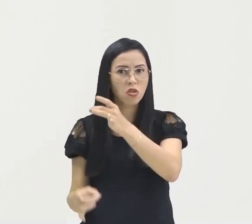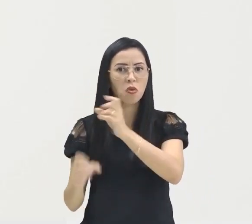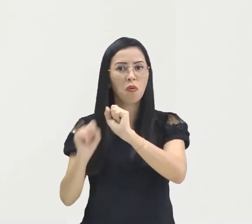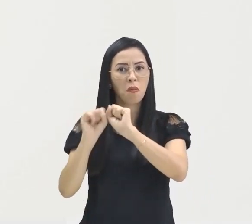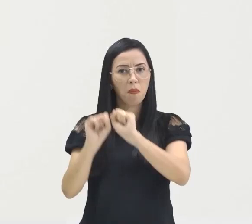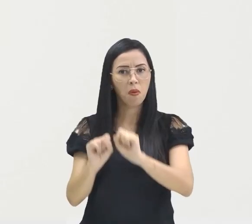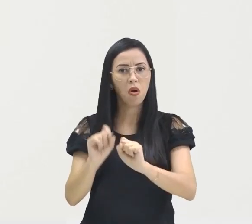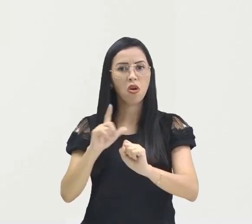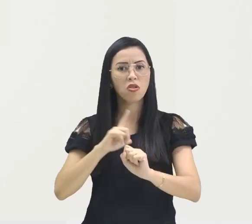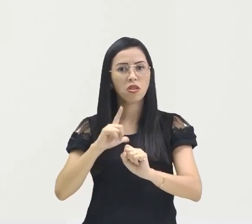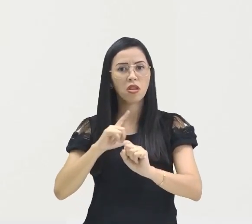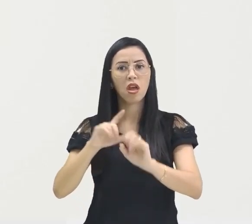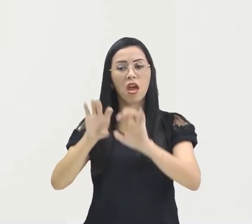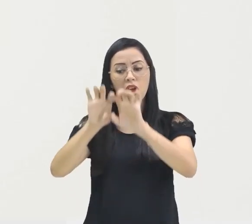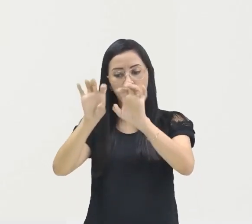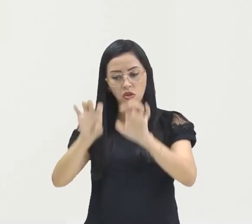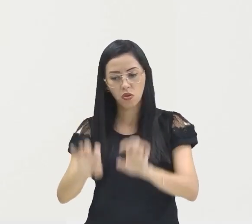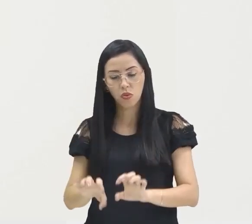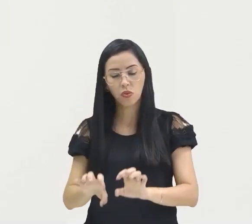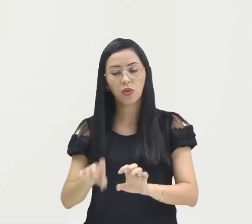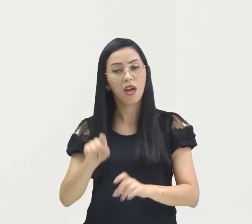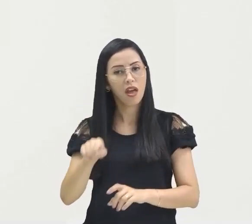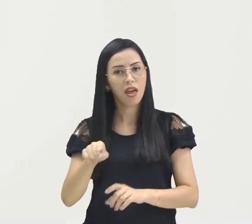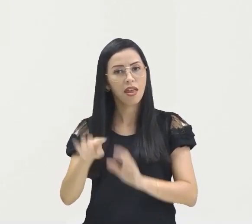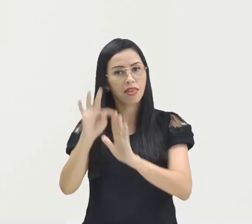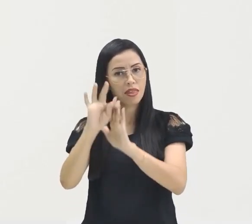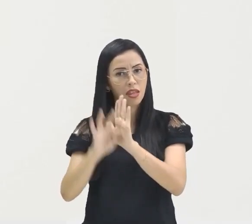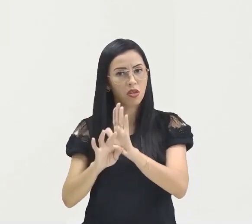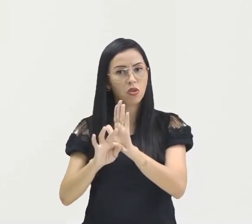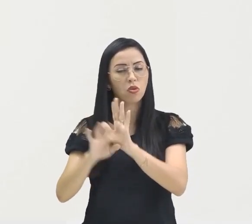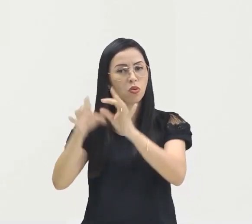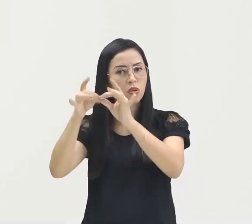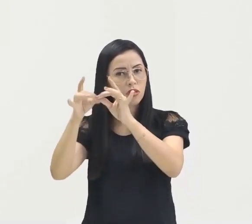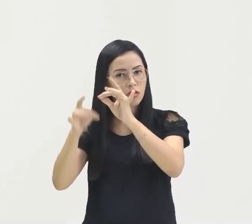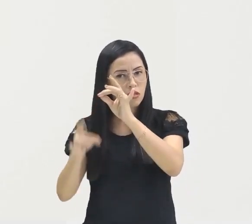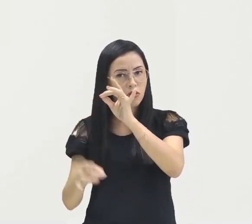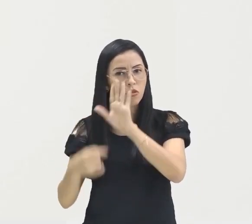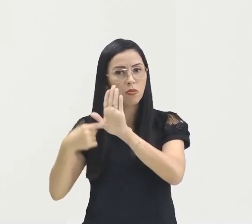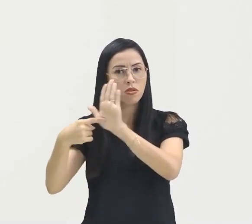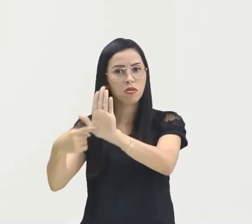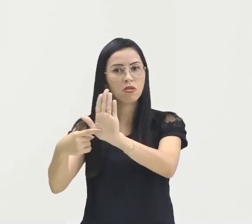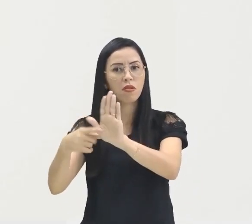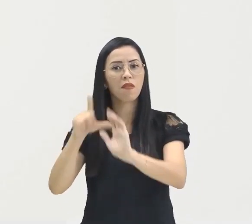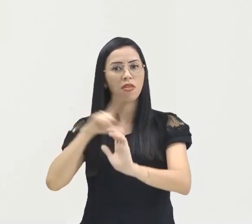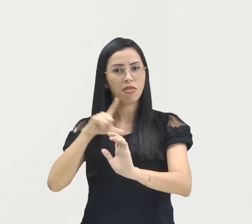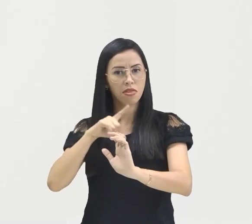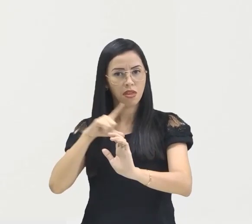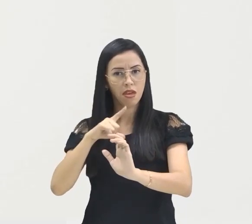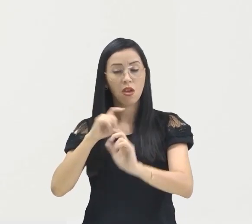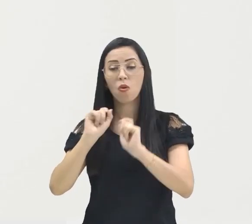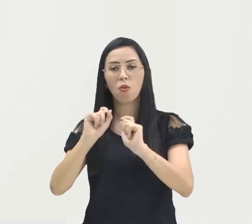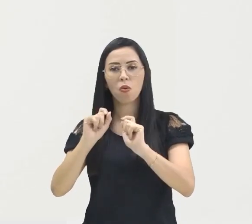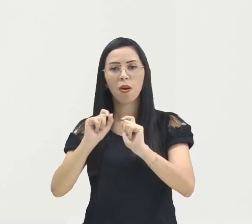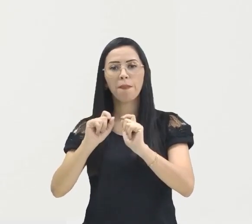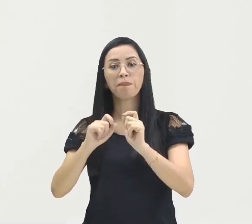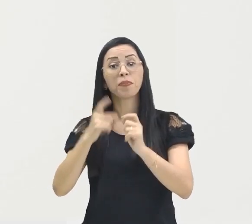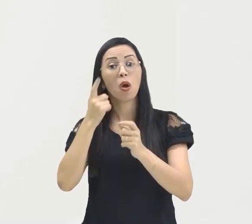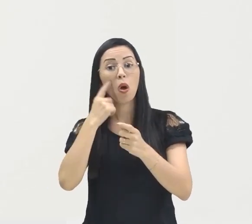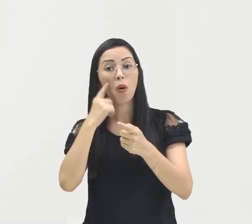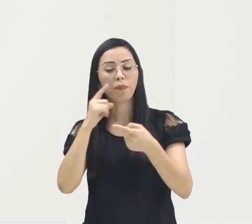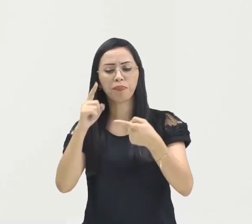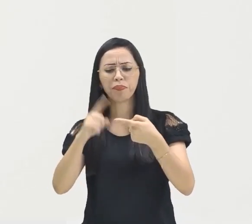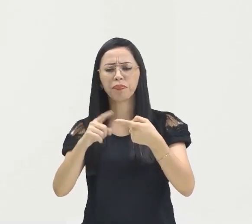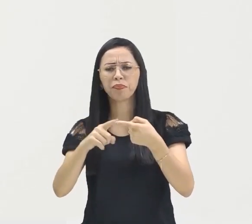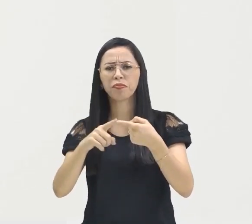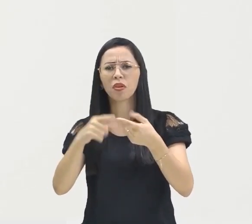ou seja, introdução, deixa eu pegar uma introdução, né? Que vocês vão falar